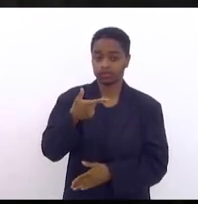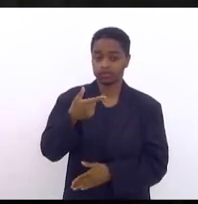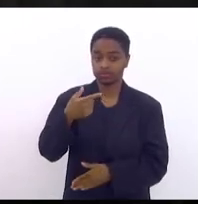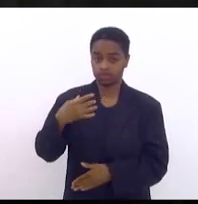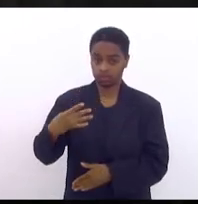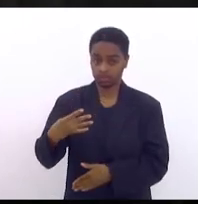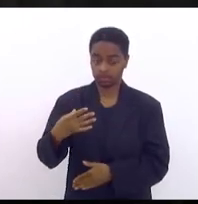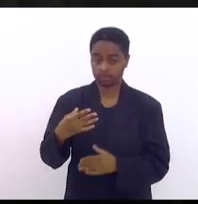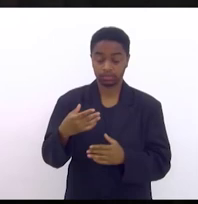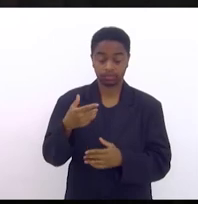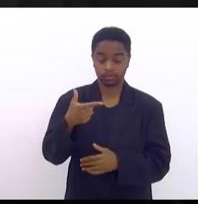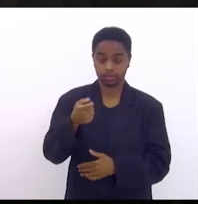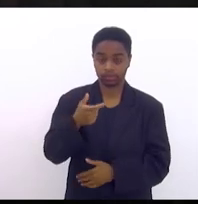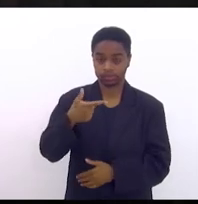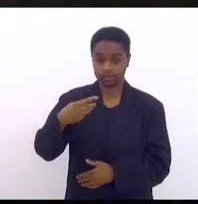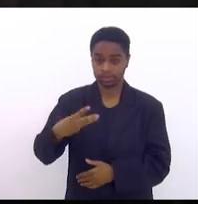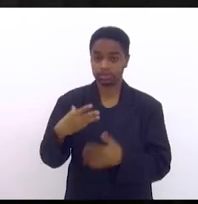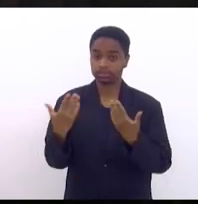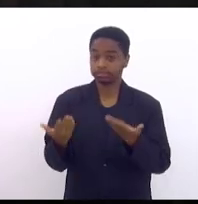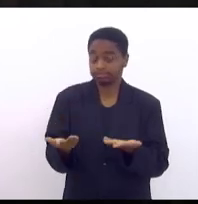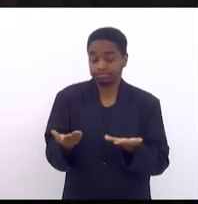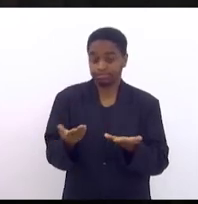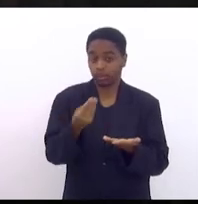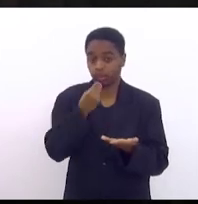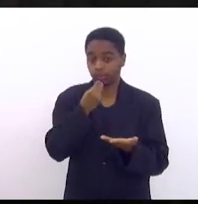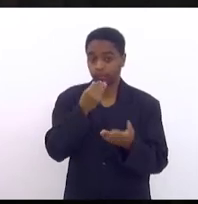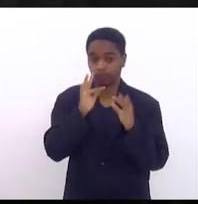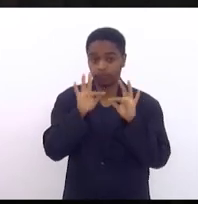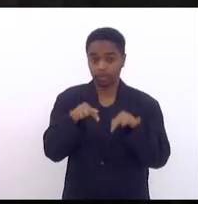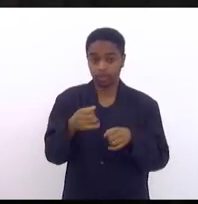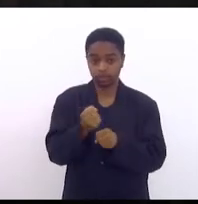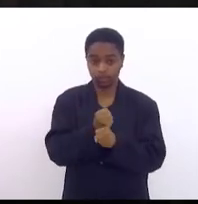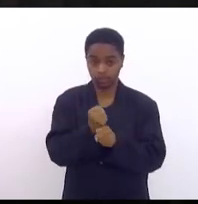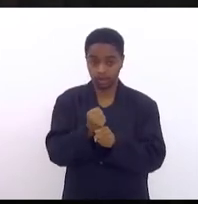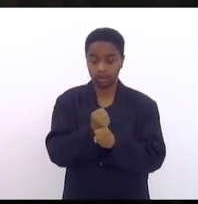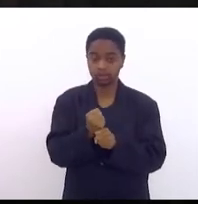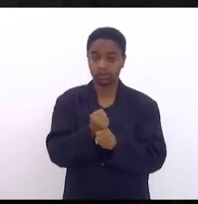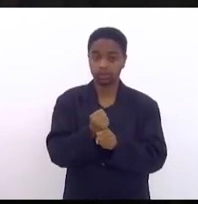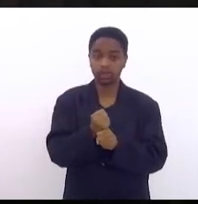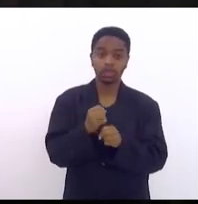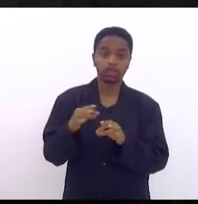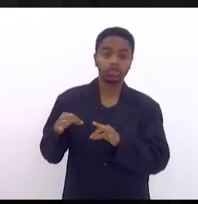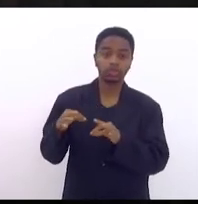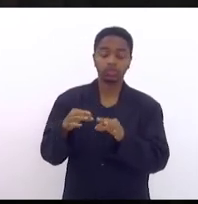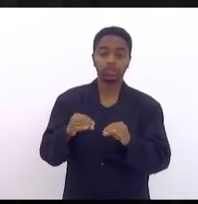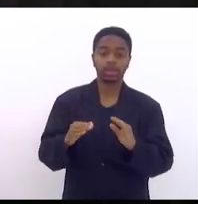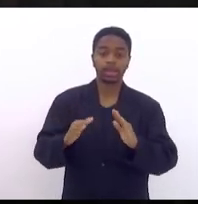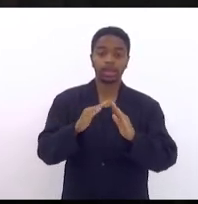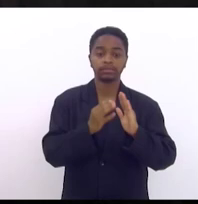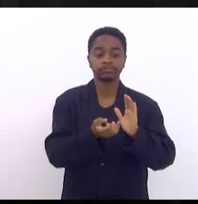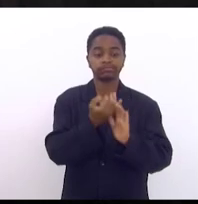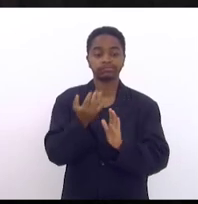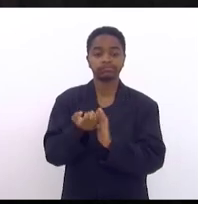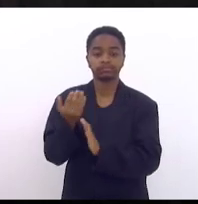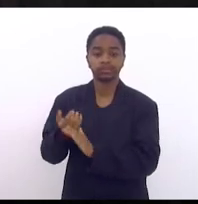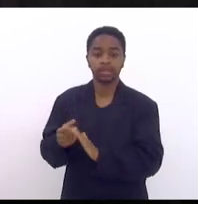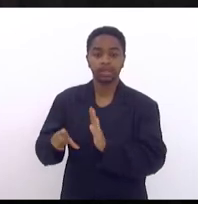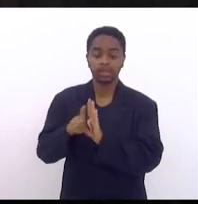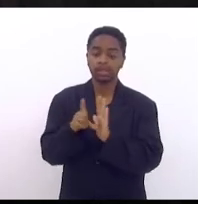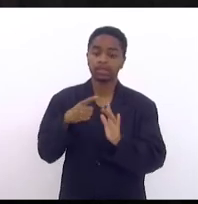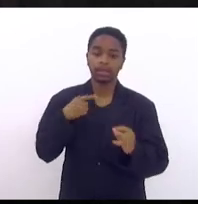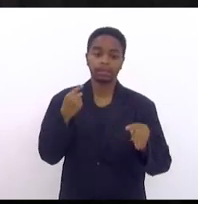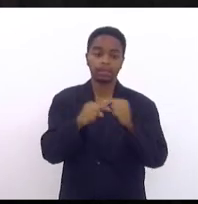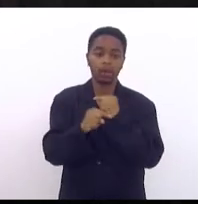é inexorável que, em final de ano, nas casas legislativas, hajam todas essas